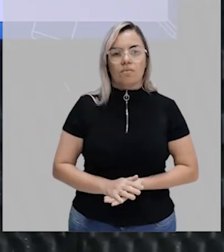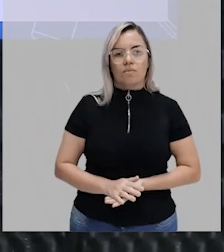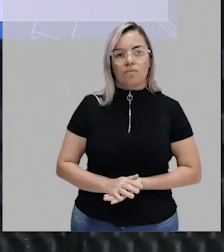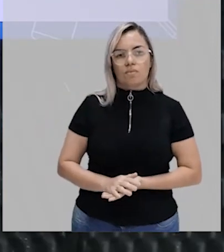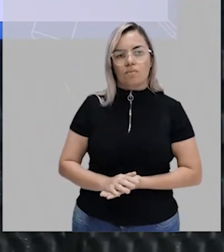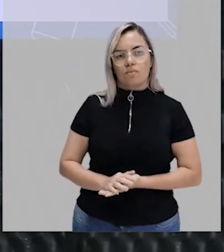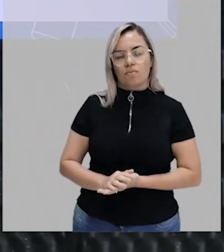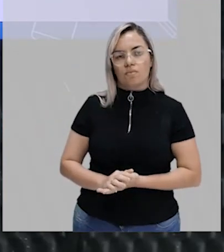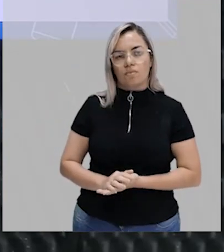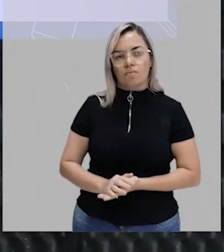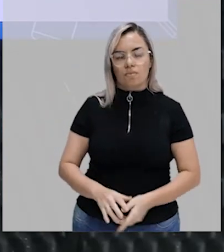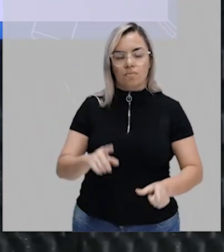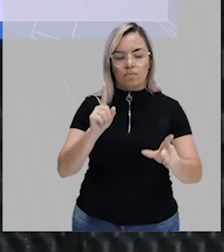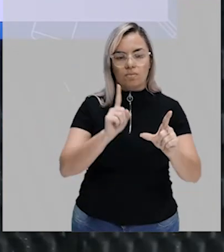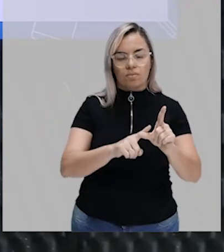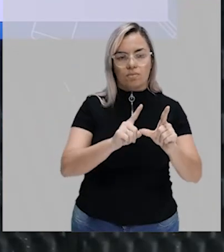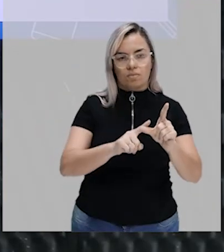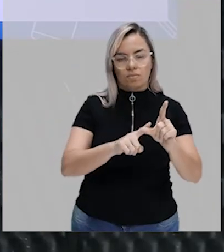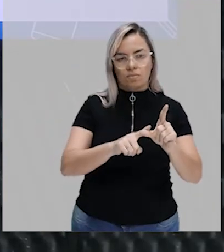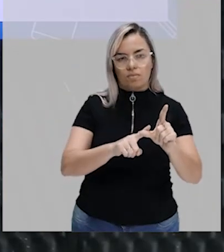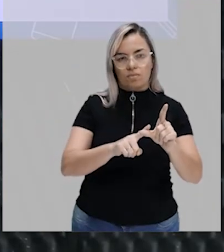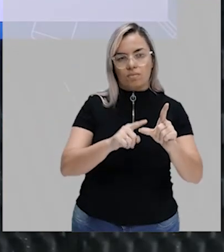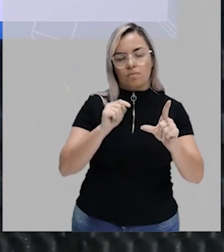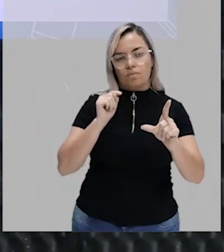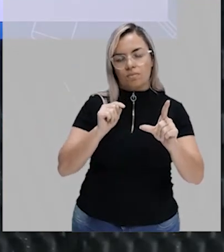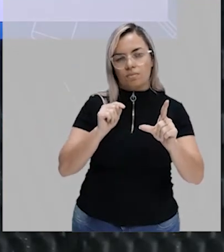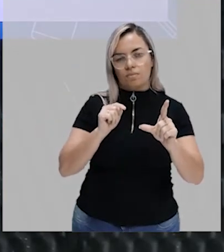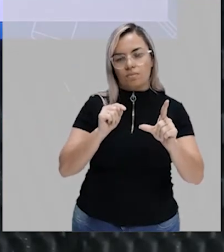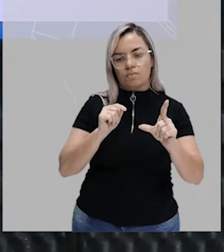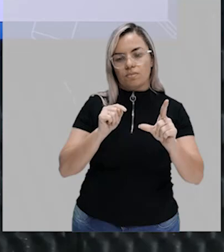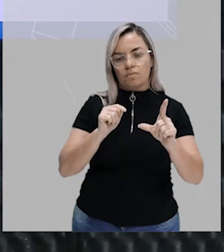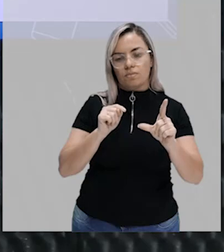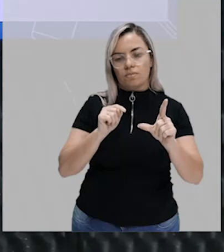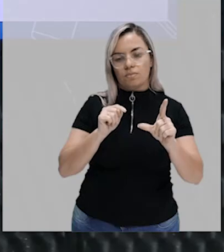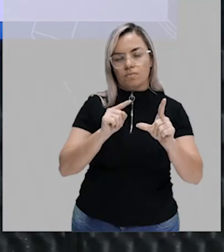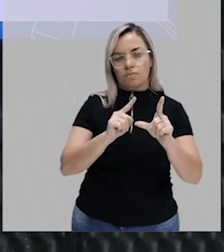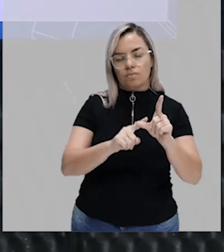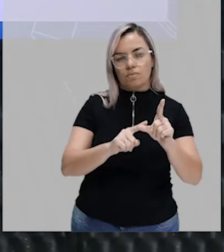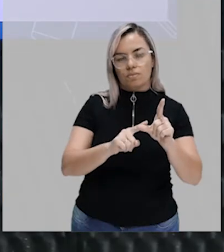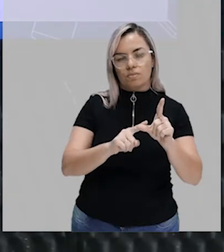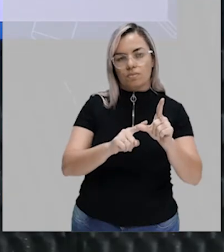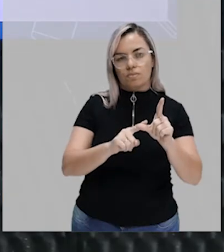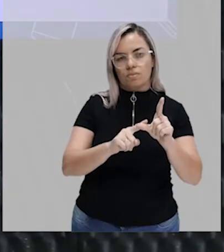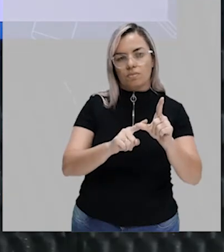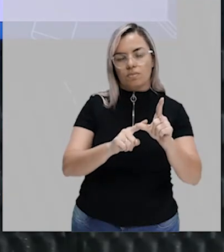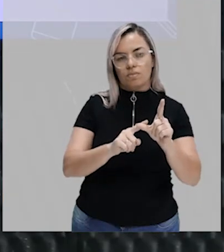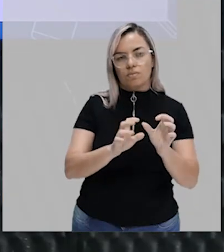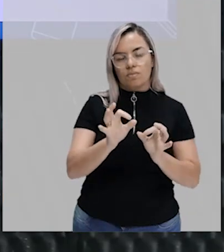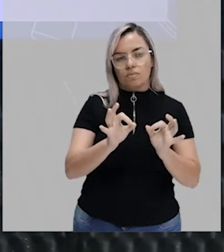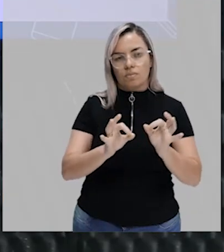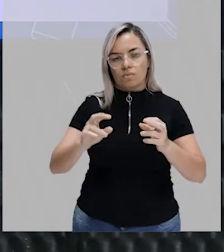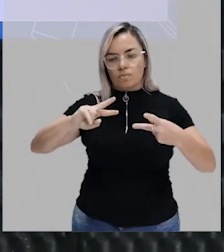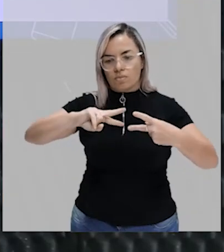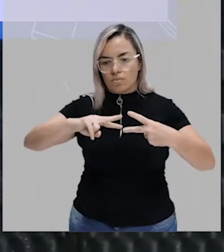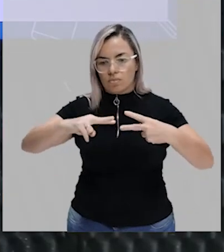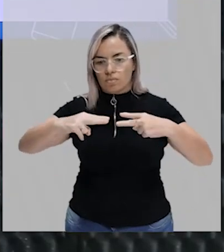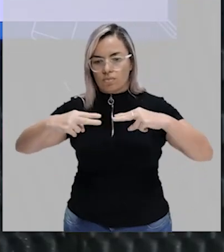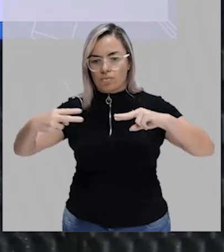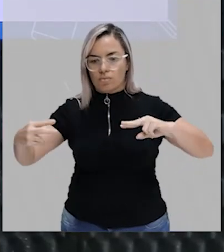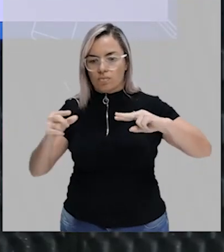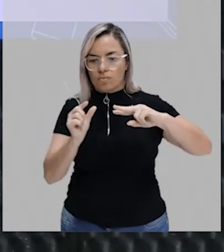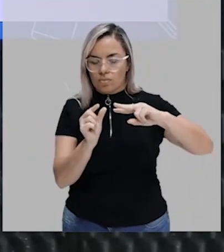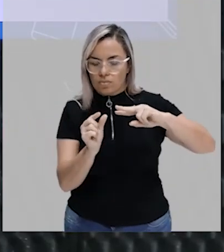essas letras, né, digamos assim, elas têm uma sequência no gene. Então, quando eu mudo